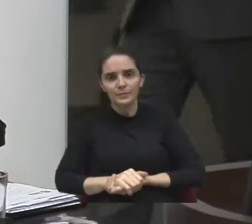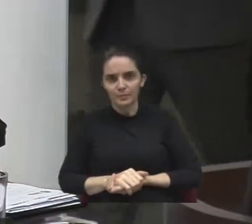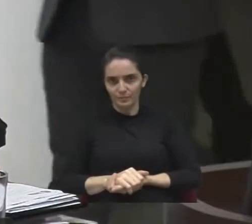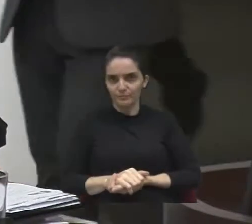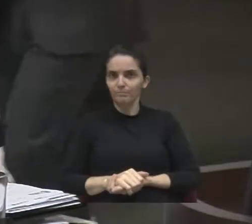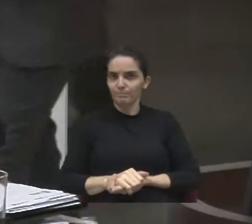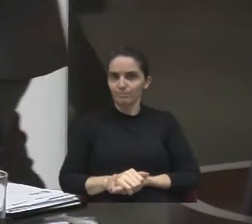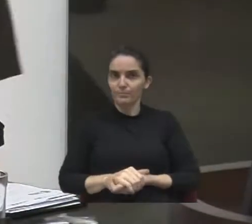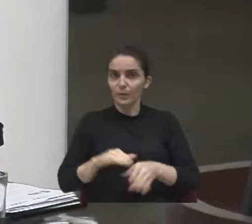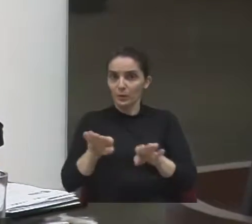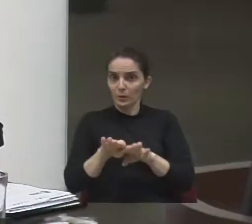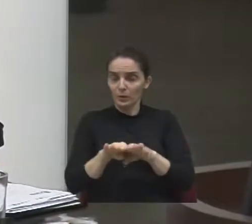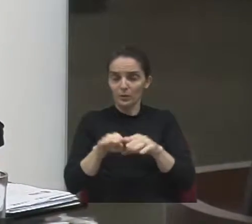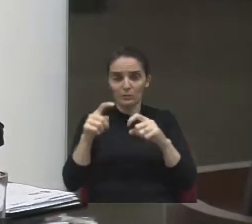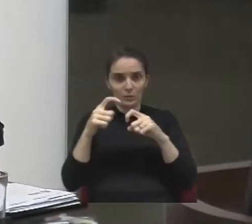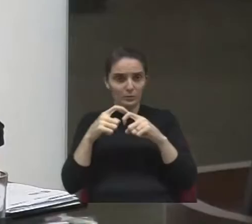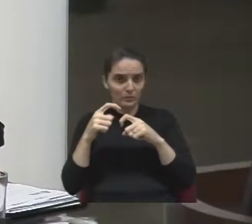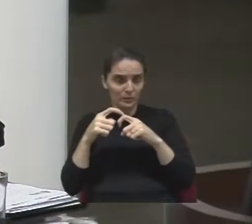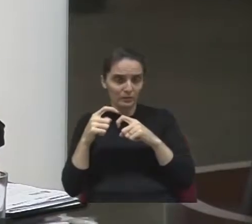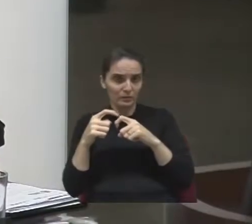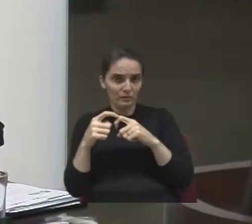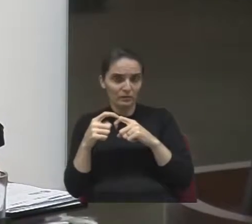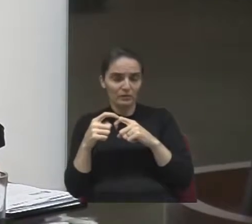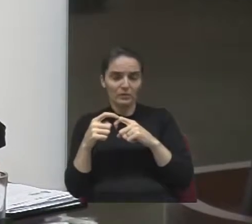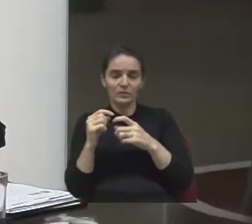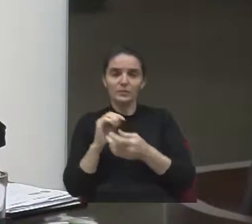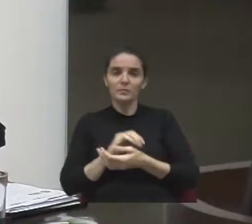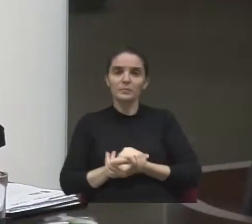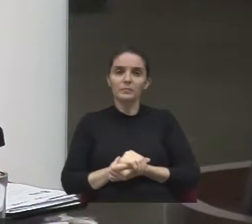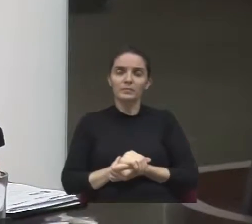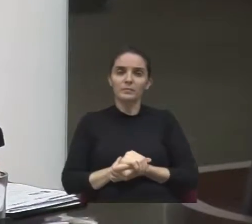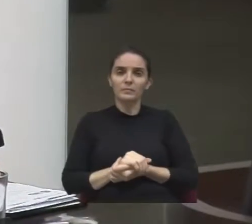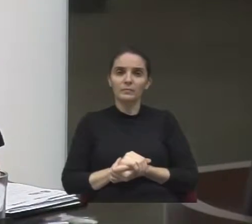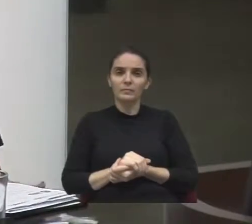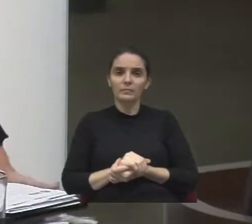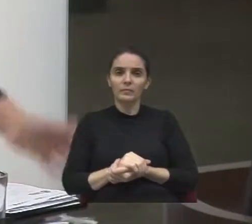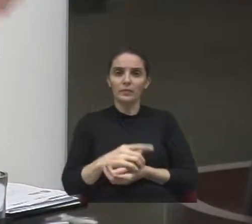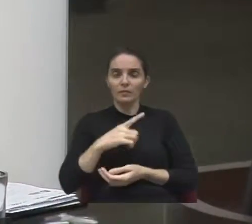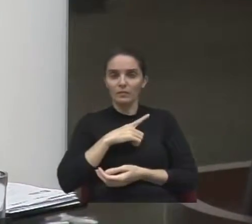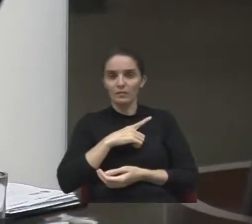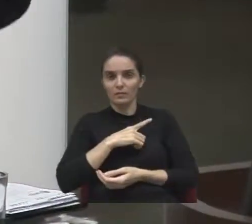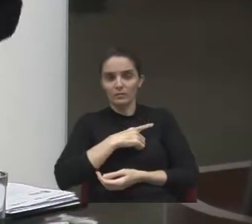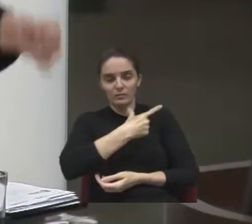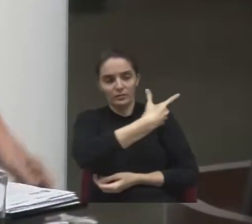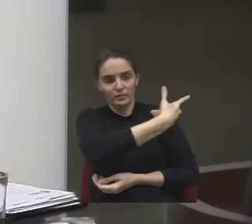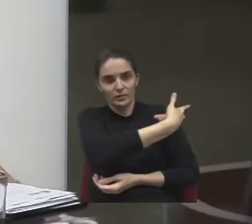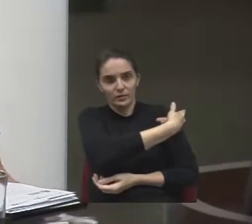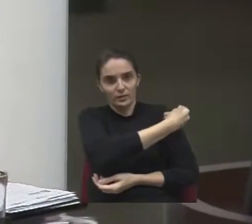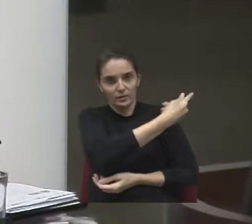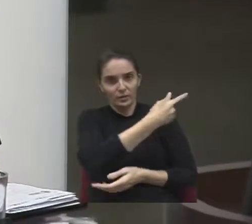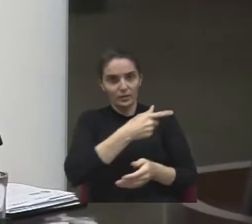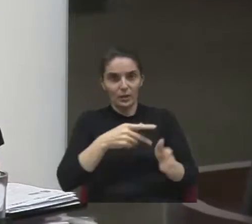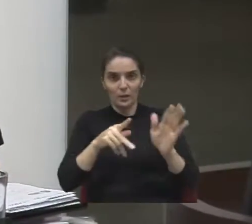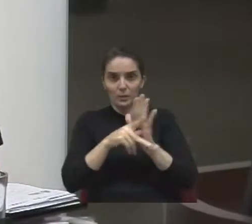medicina, quando tínhamos as injeções em êmbolos de vidro,